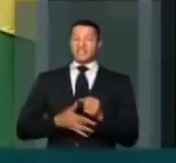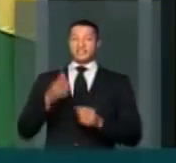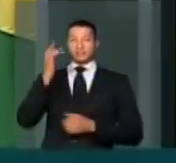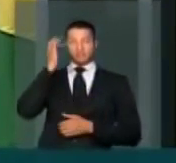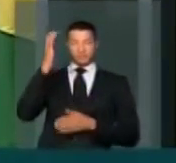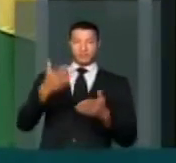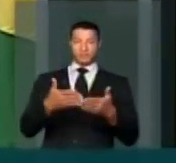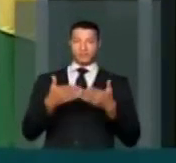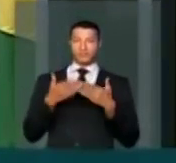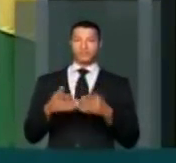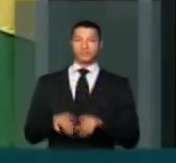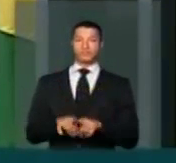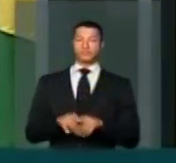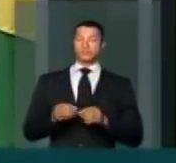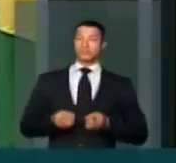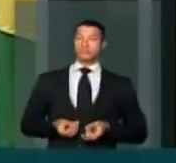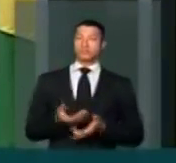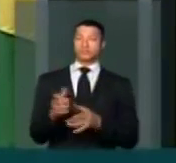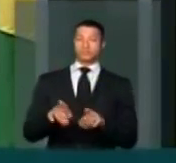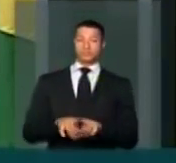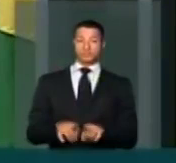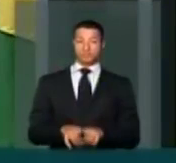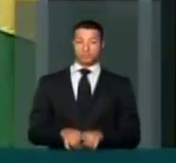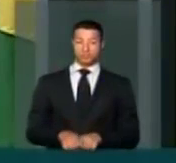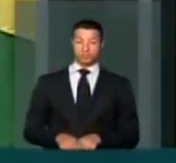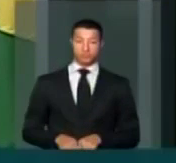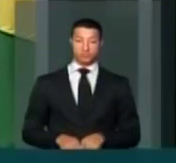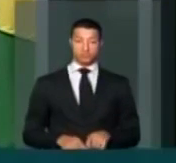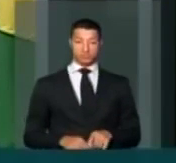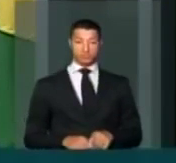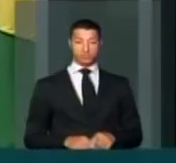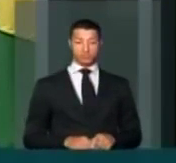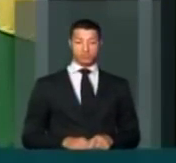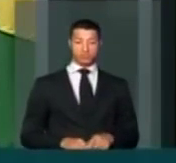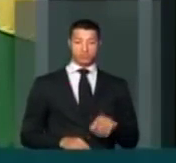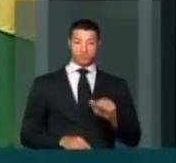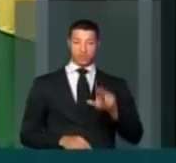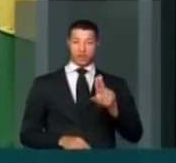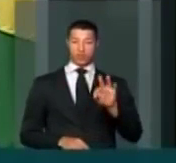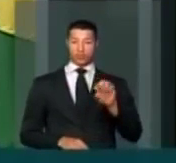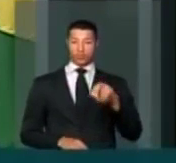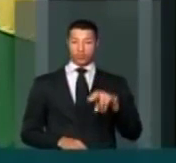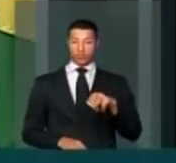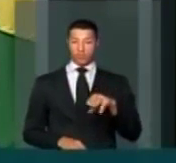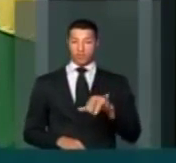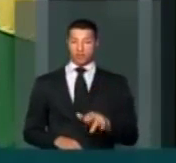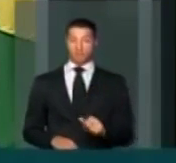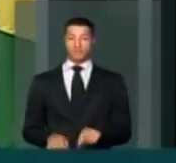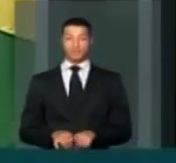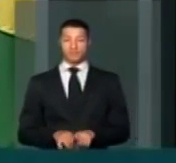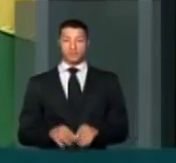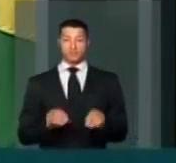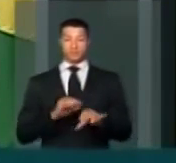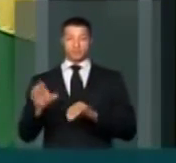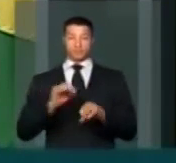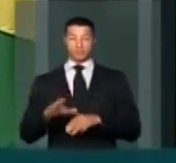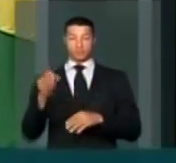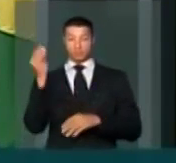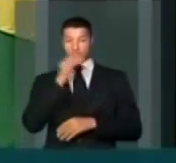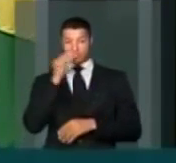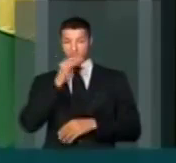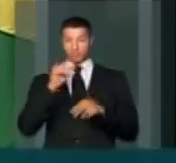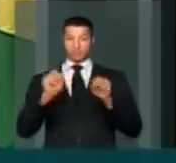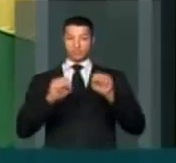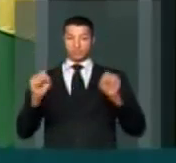favores, muitos deles espúrios e por isso mesmo refratários à autonomia do parlamento. A pulverização enfraquece o